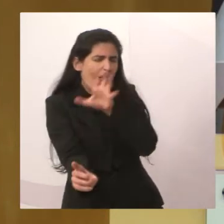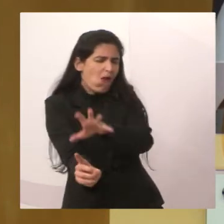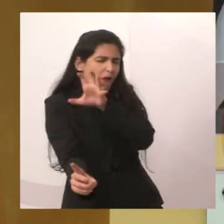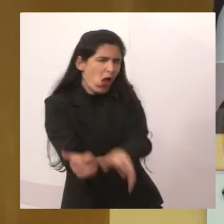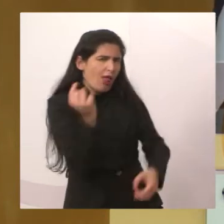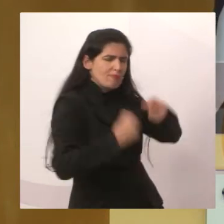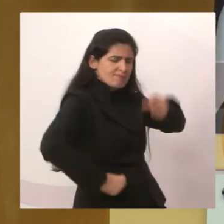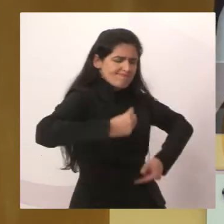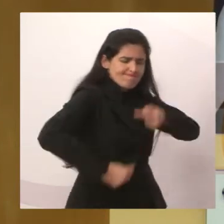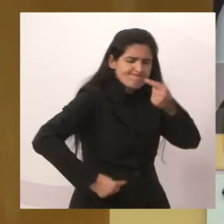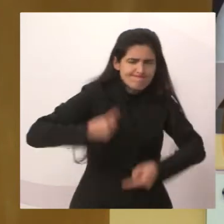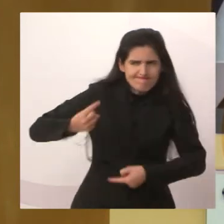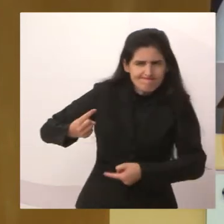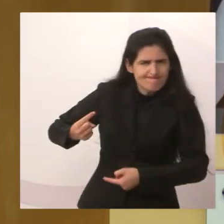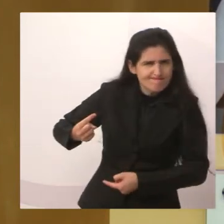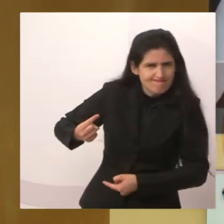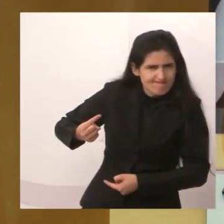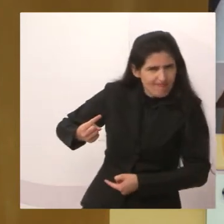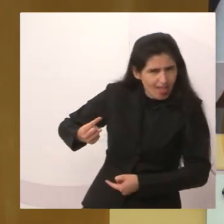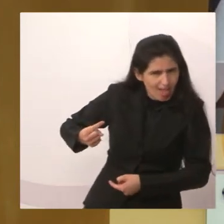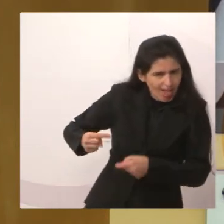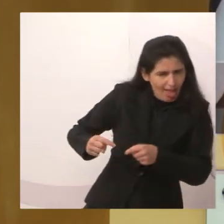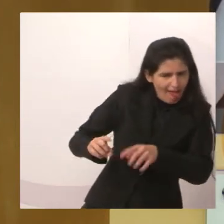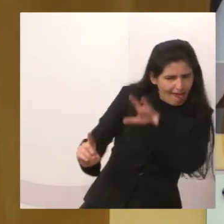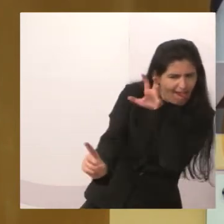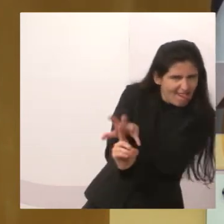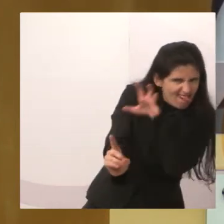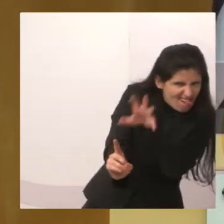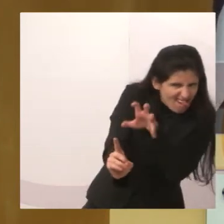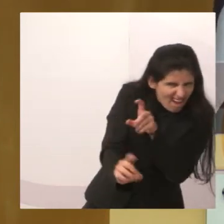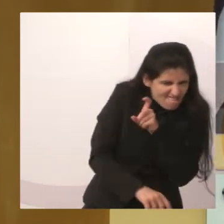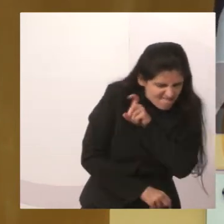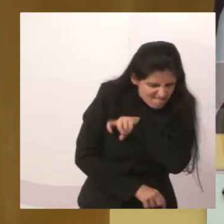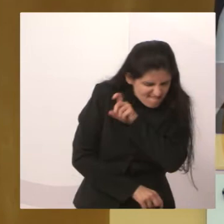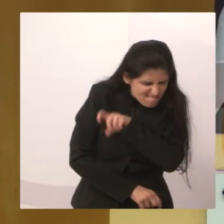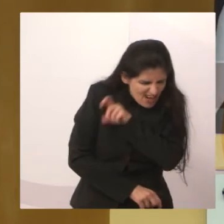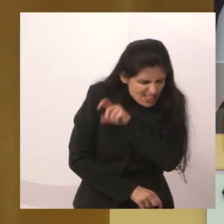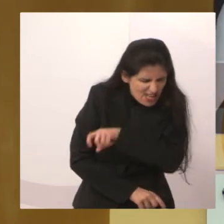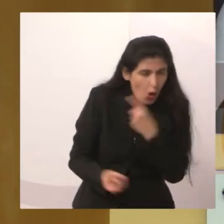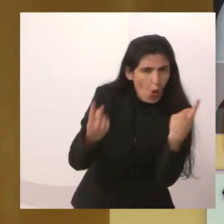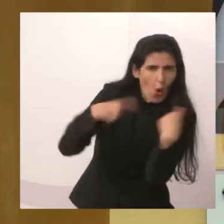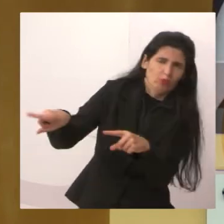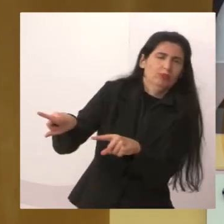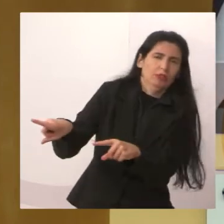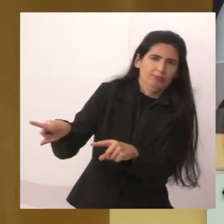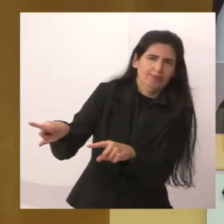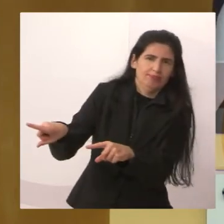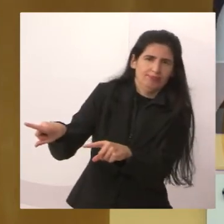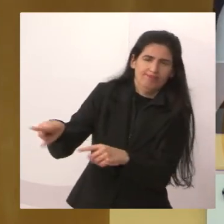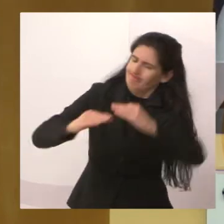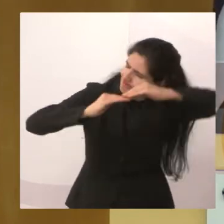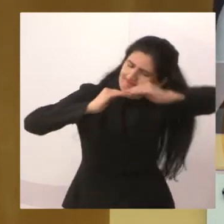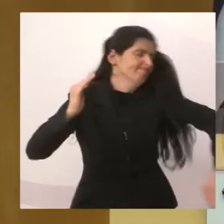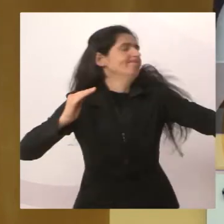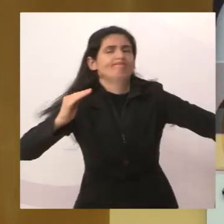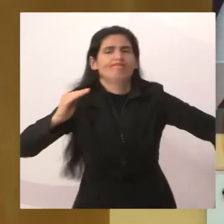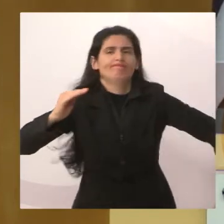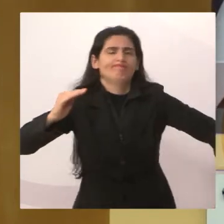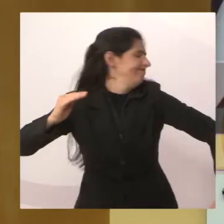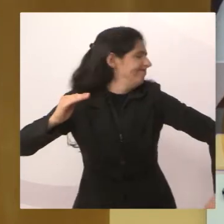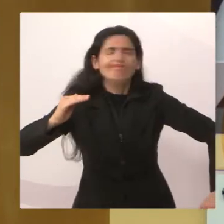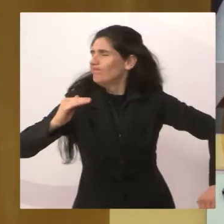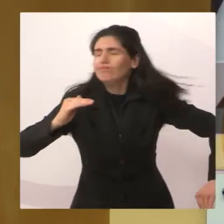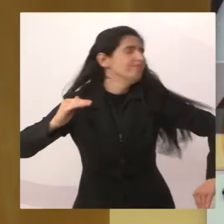seja, de ganhar no tapetão. Tá? Eu sou contra esse tipo de fazer política. Eu quero também